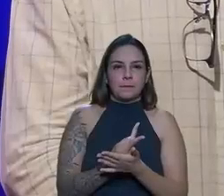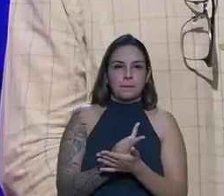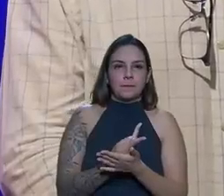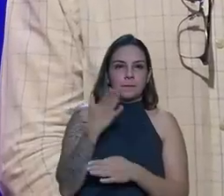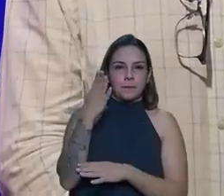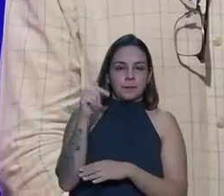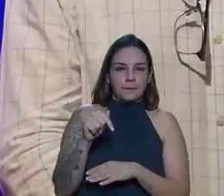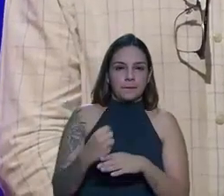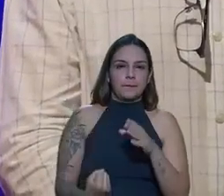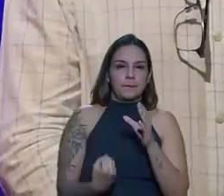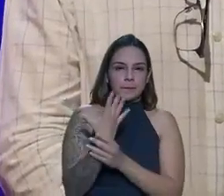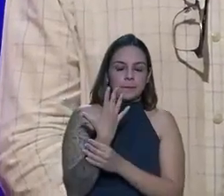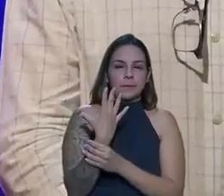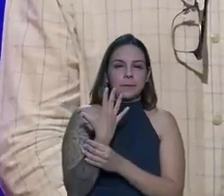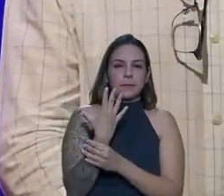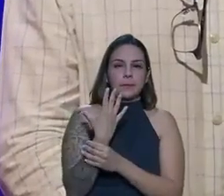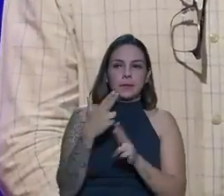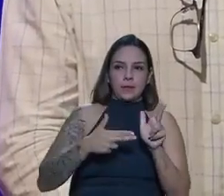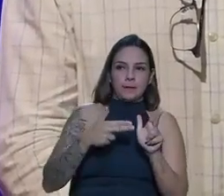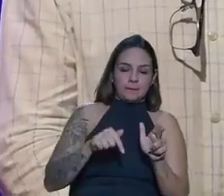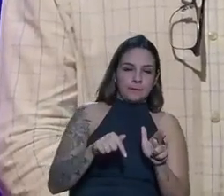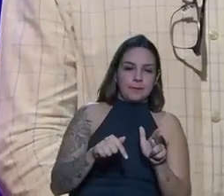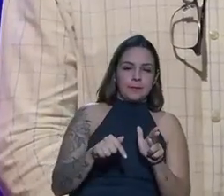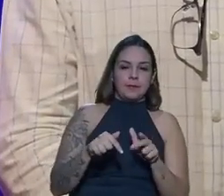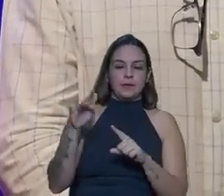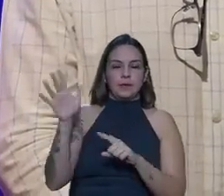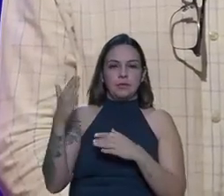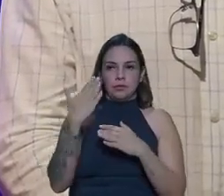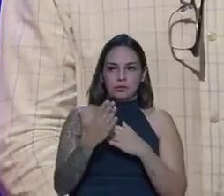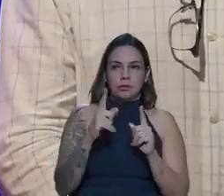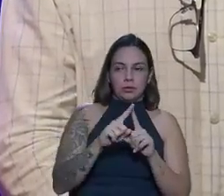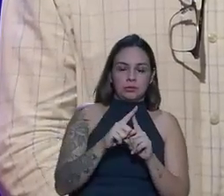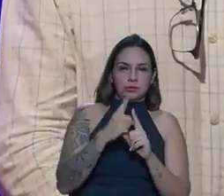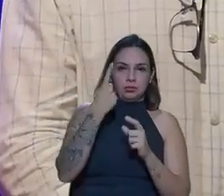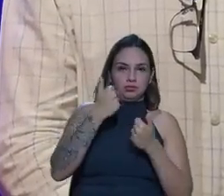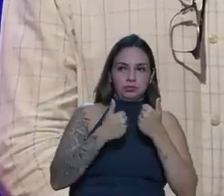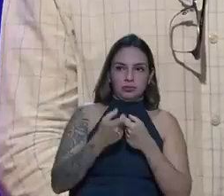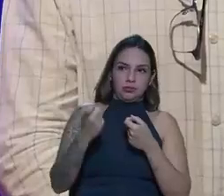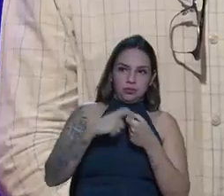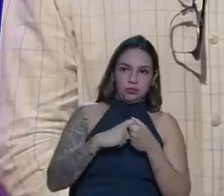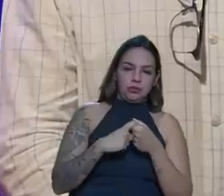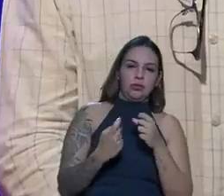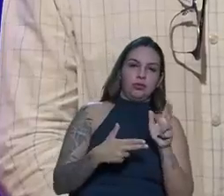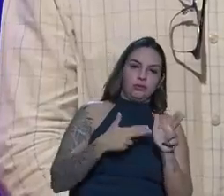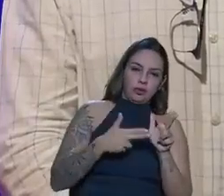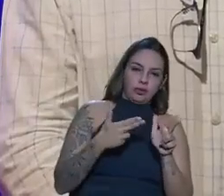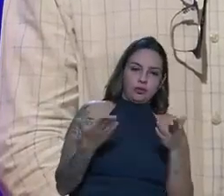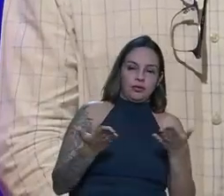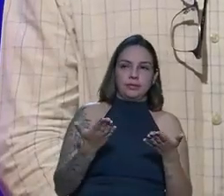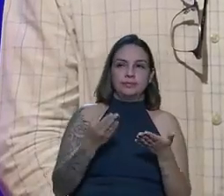no Grande Hotel, na Fundação, até na porta do estádio, uma vez voltamos para a Fundação, e